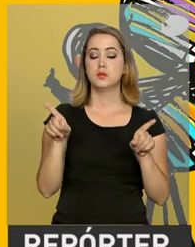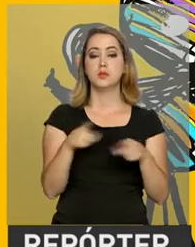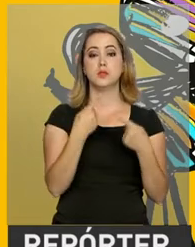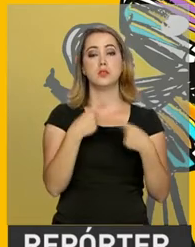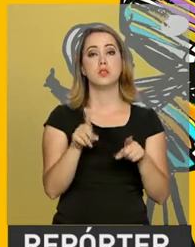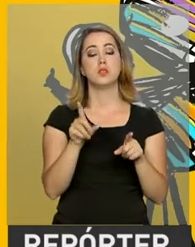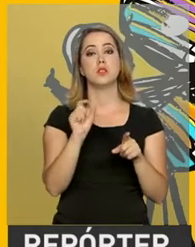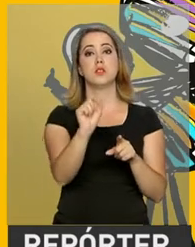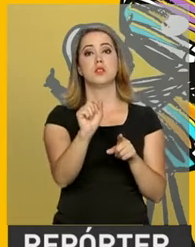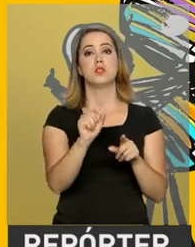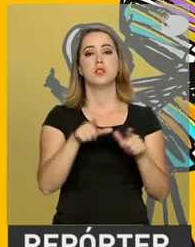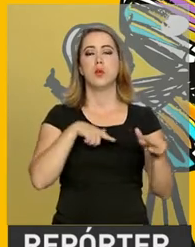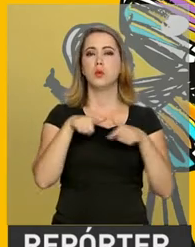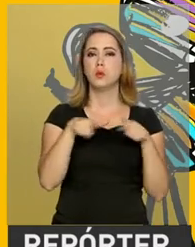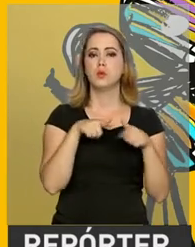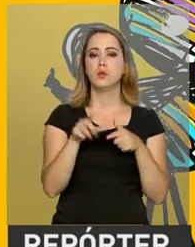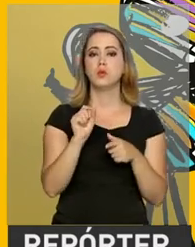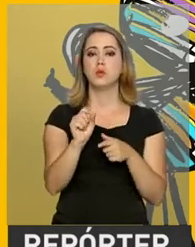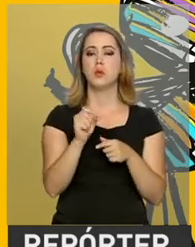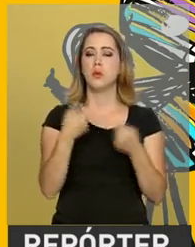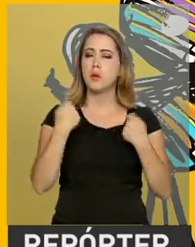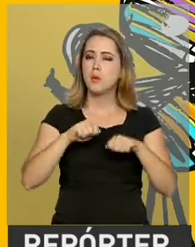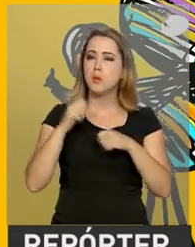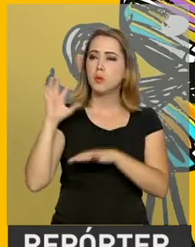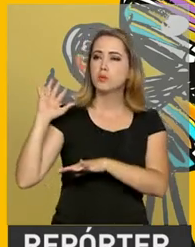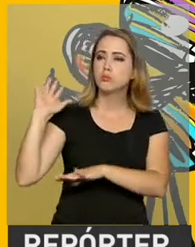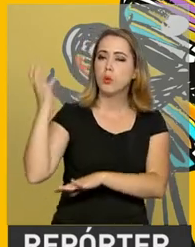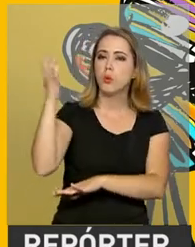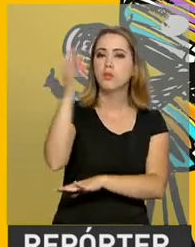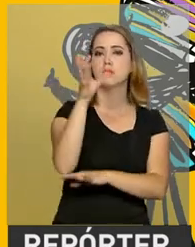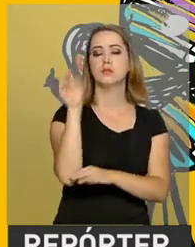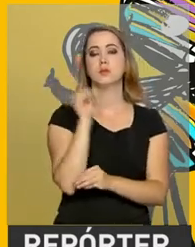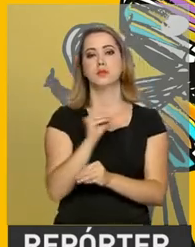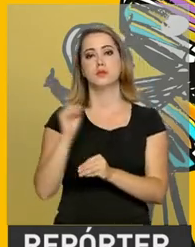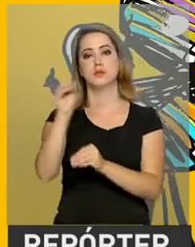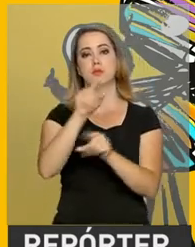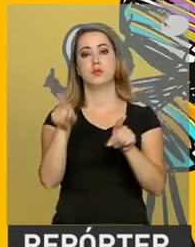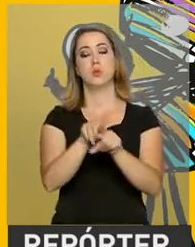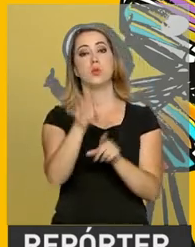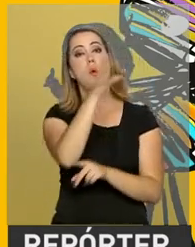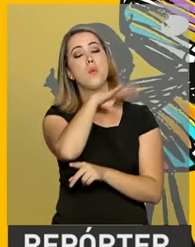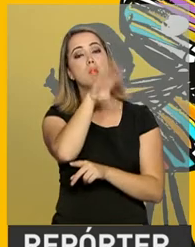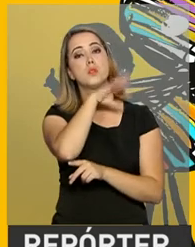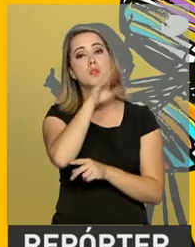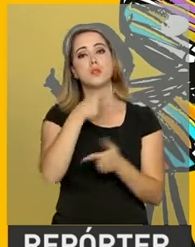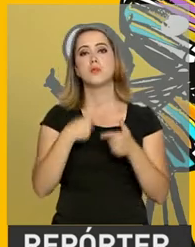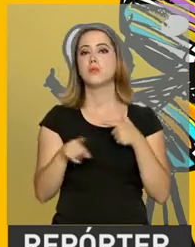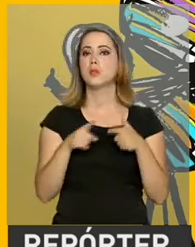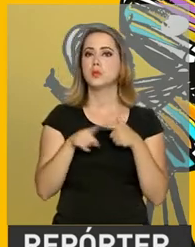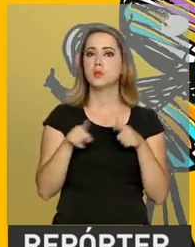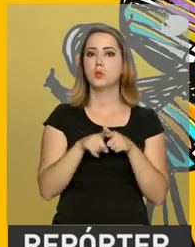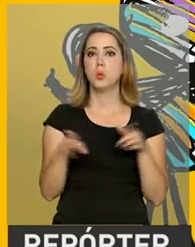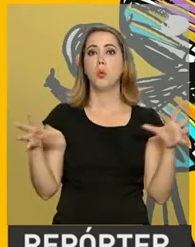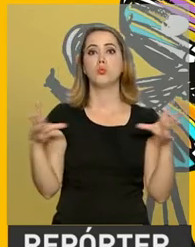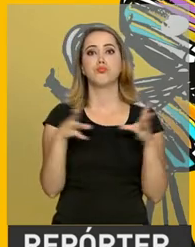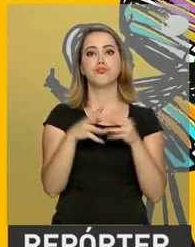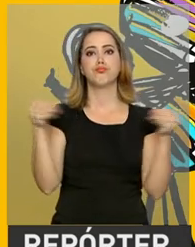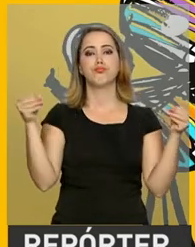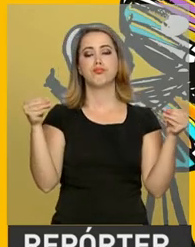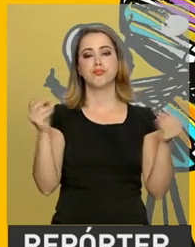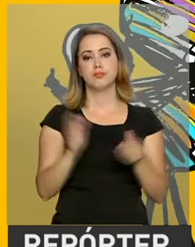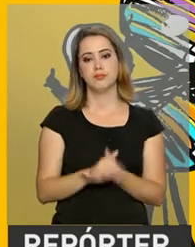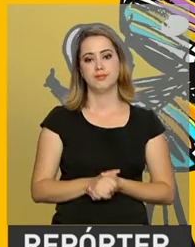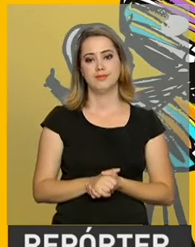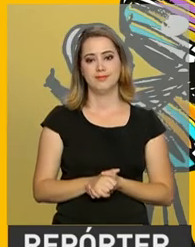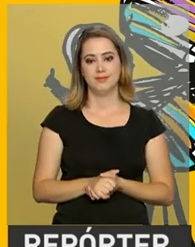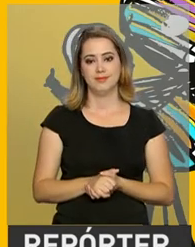Chauá, que alerta sobre a importância da preservação ambiental e sobre os animais ameaçados de extinção. E a floresta